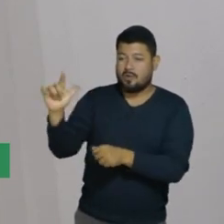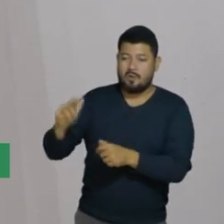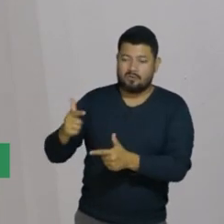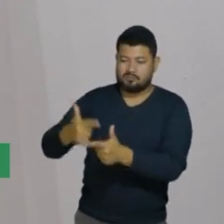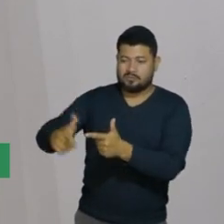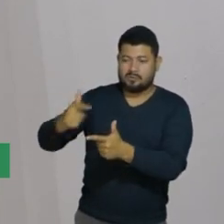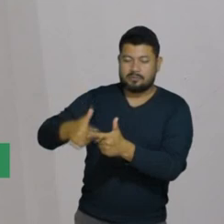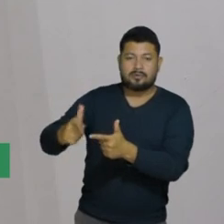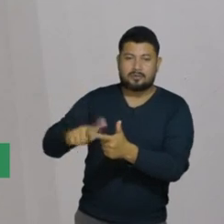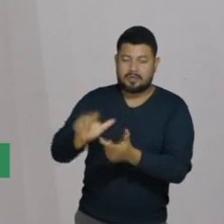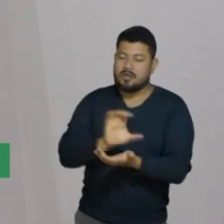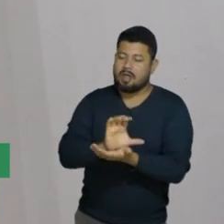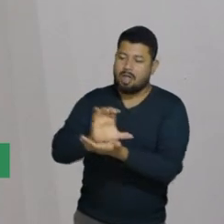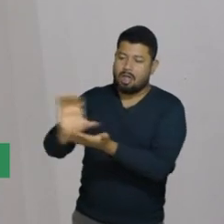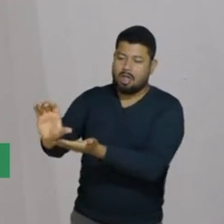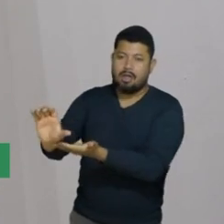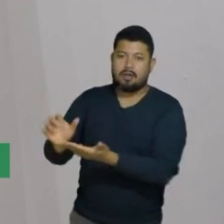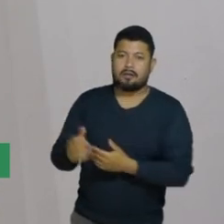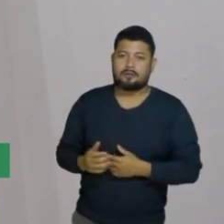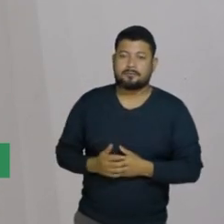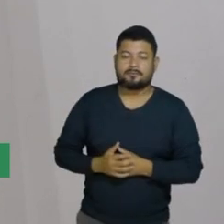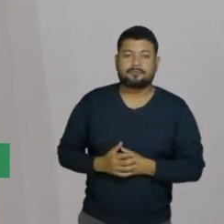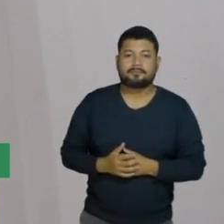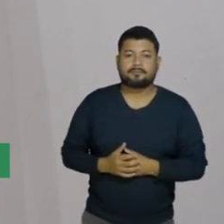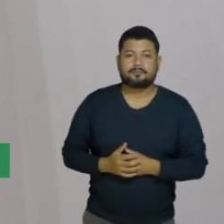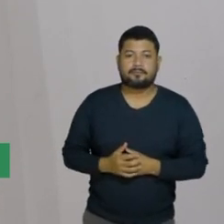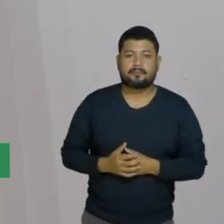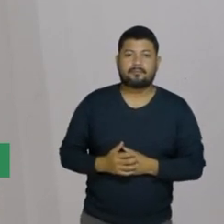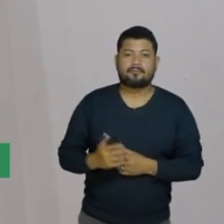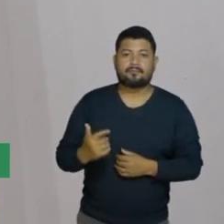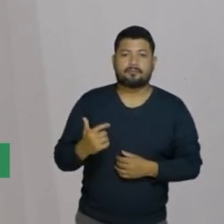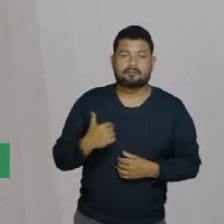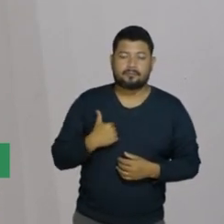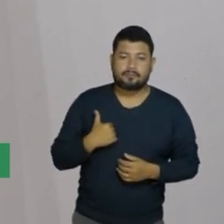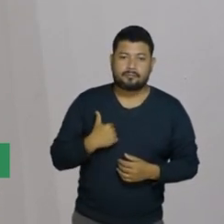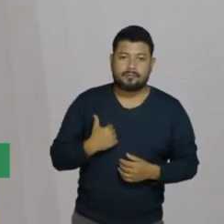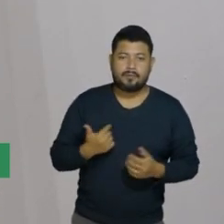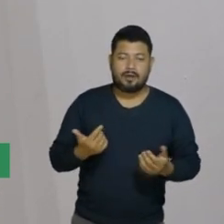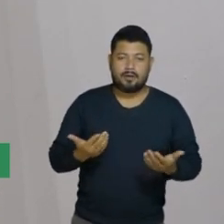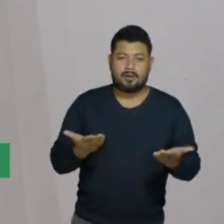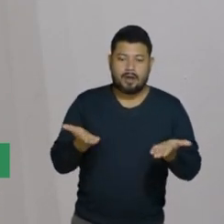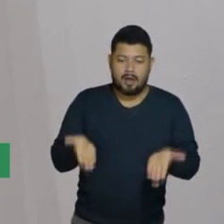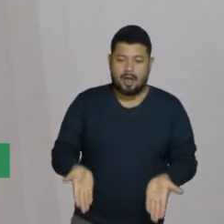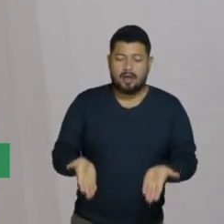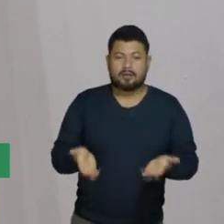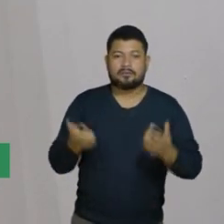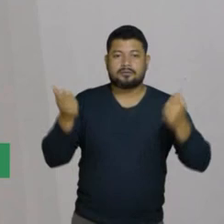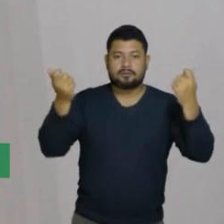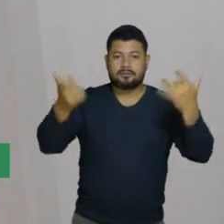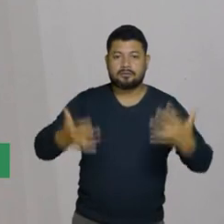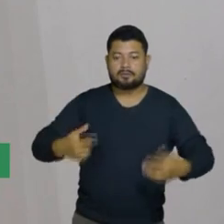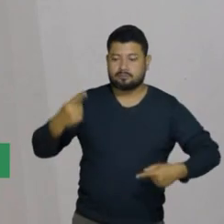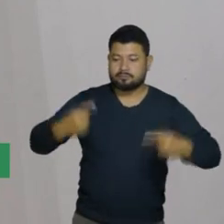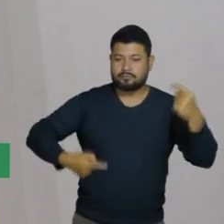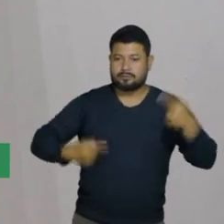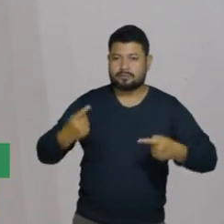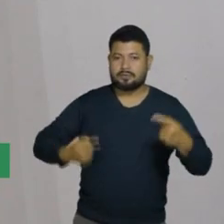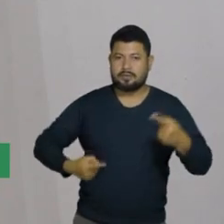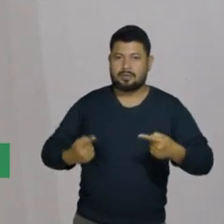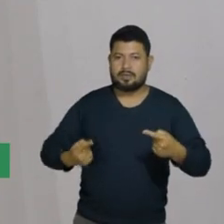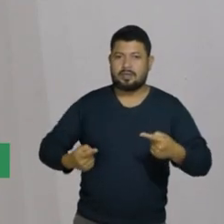eu julgo, com toda sinceridade, trago essa discussão aqui para vocês, Mário Mota, que isso já deixou de ser uma